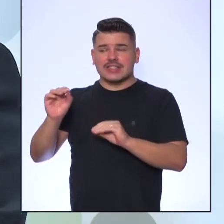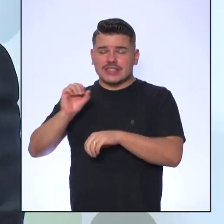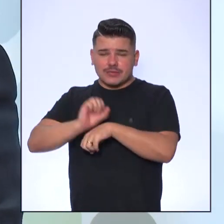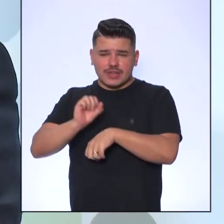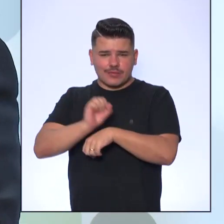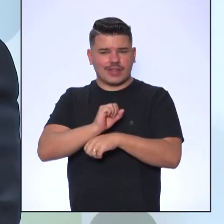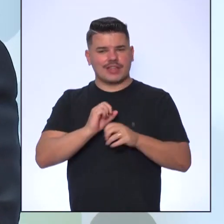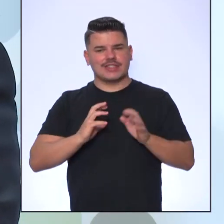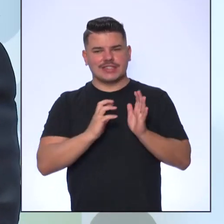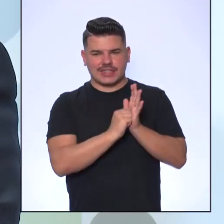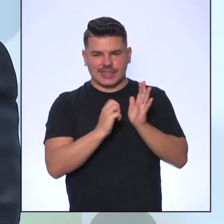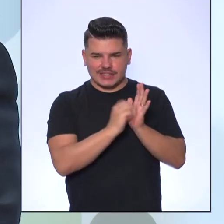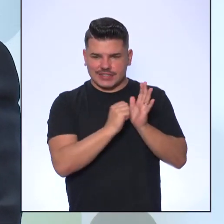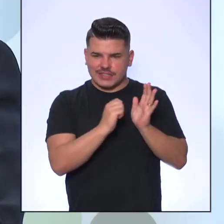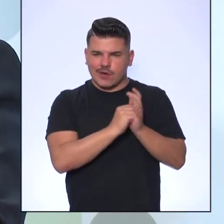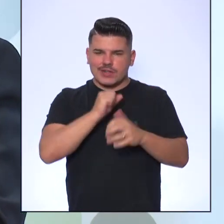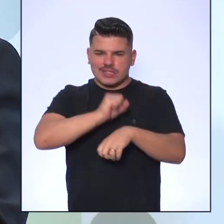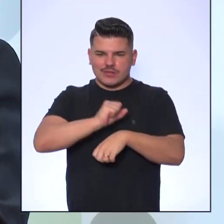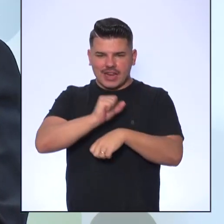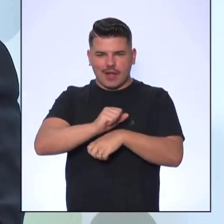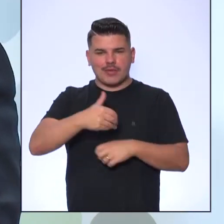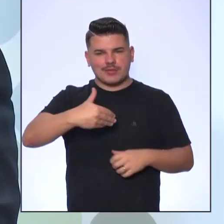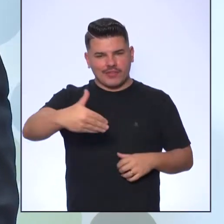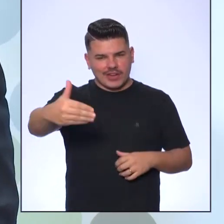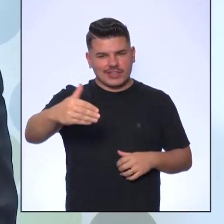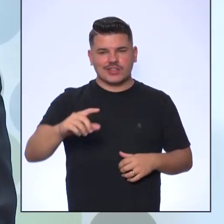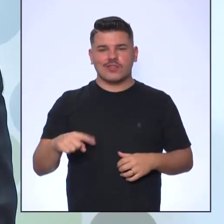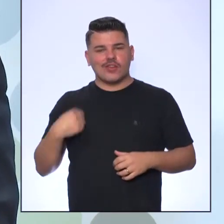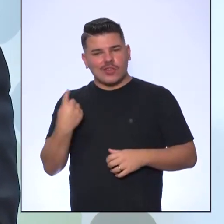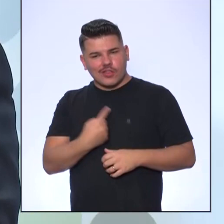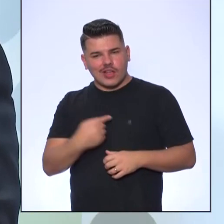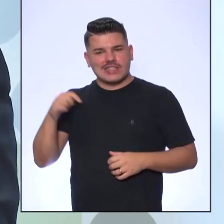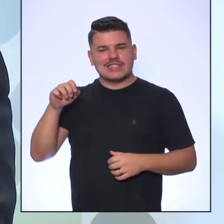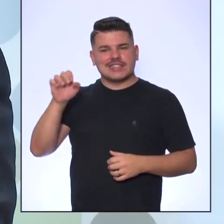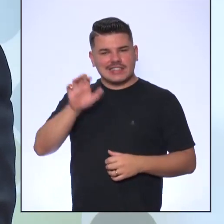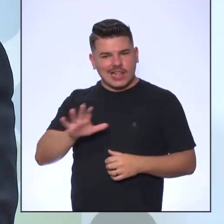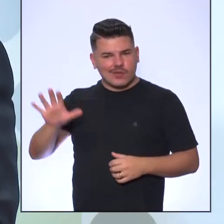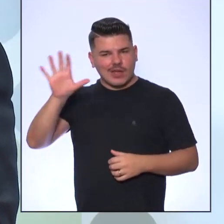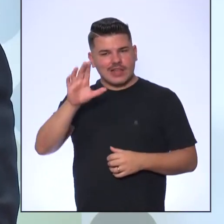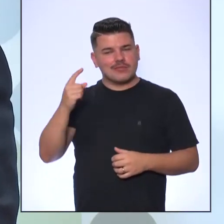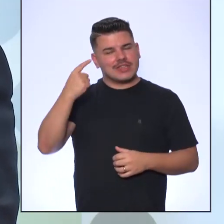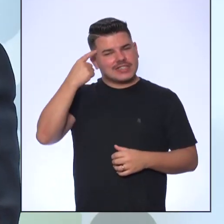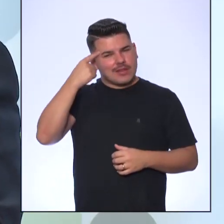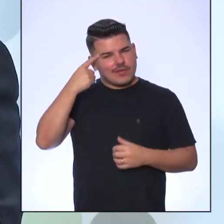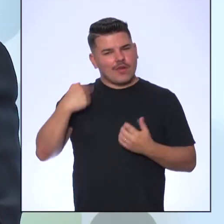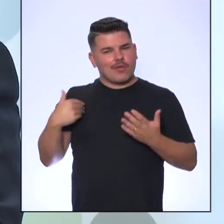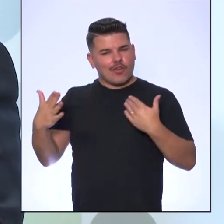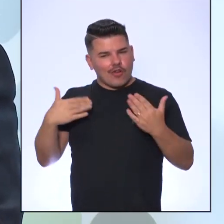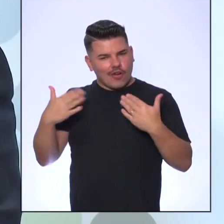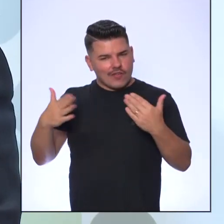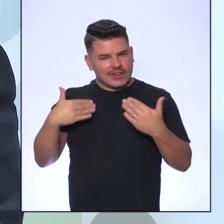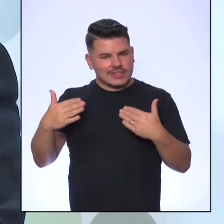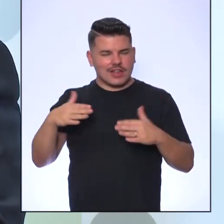inscrições, inclusive, são mais para frente, nós com as estaduais ficamos de ter uma outra conversa ali pelo mês de julho